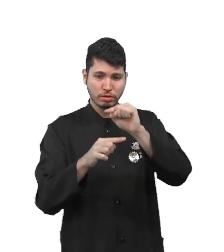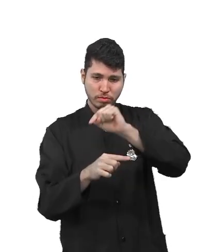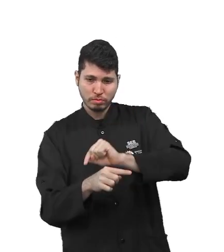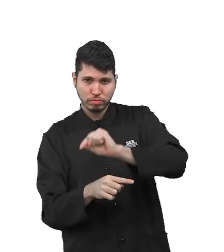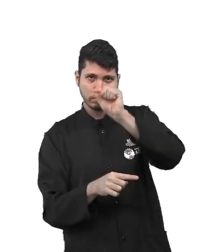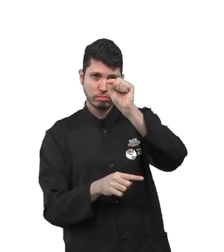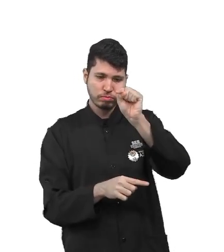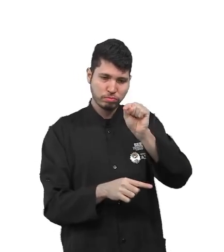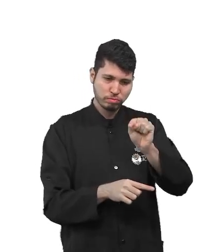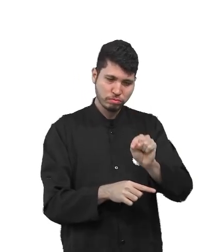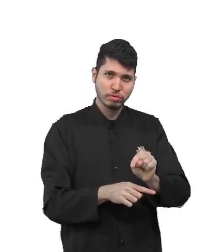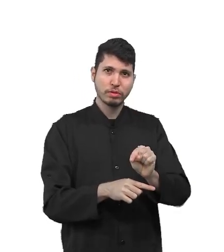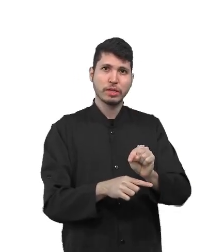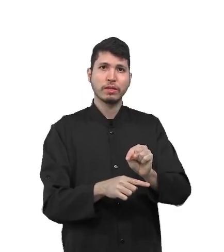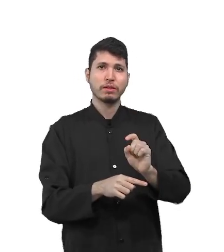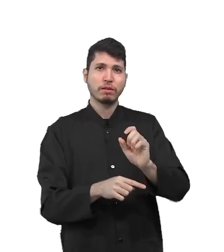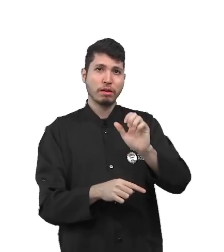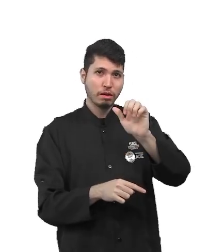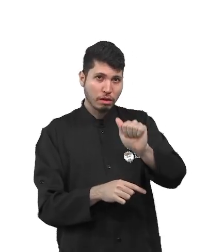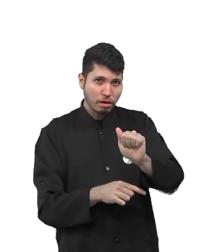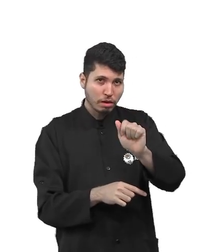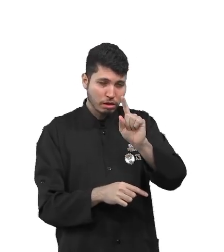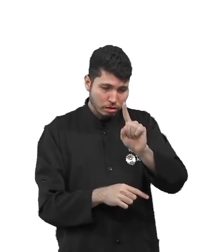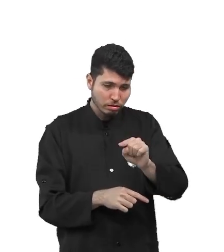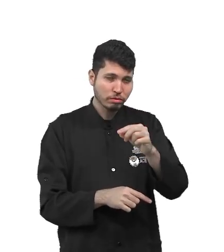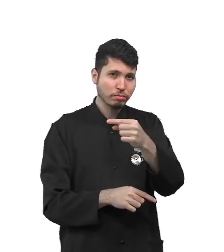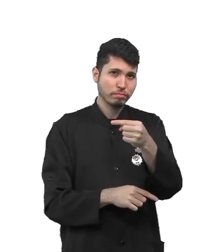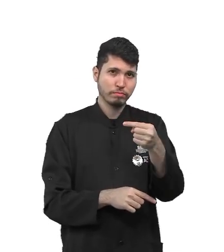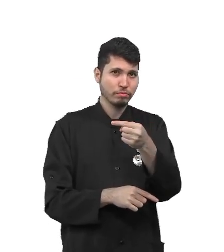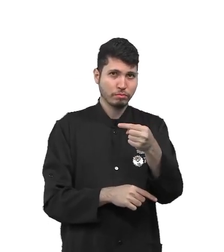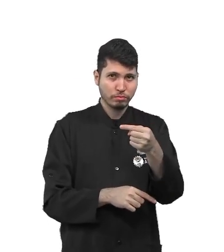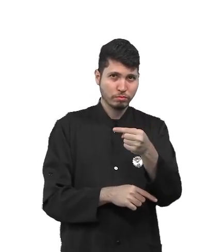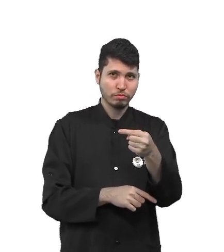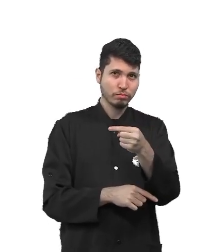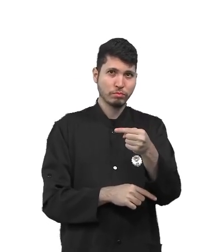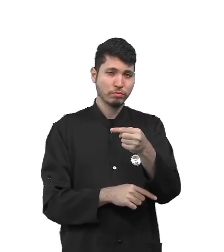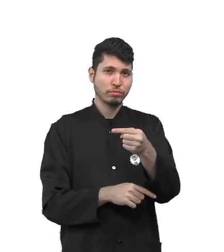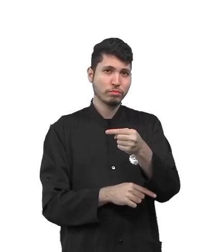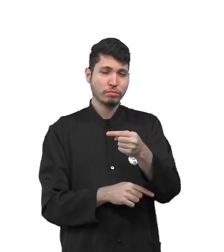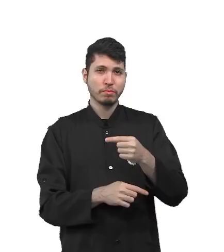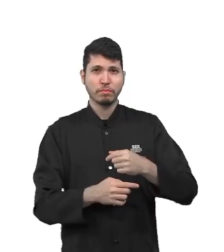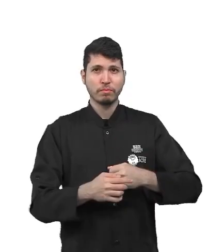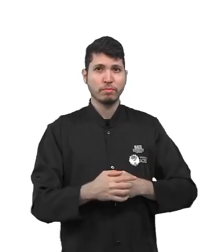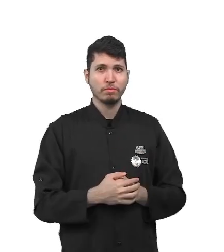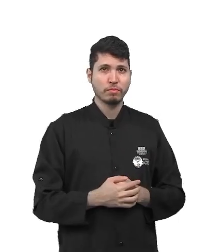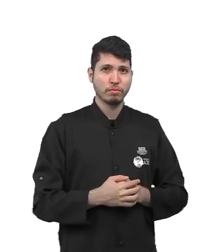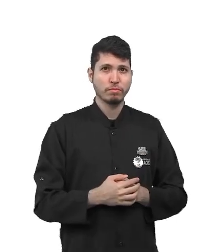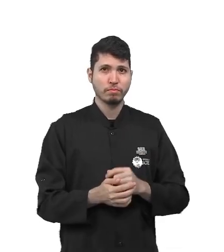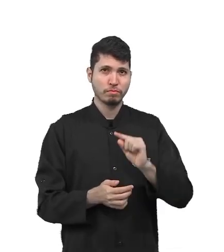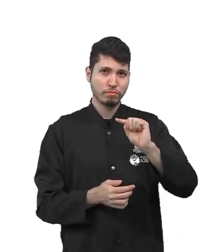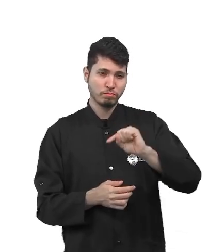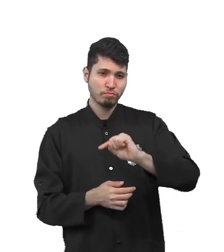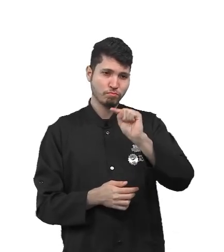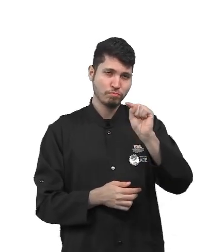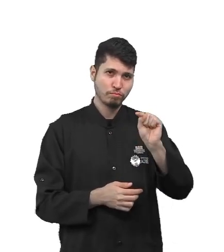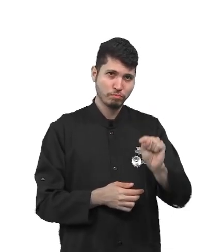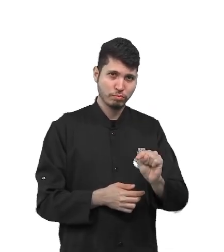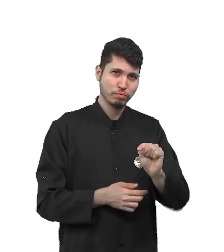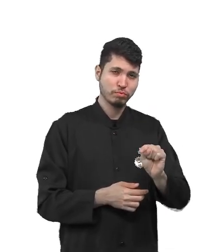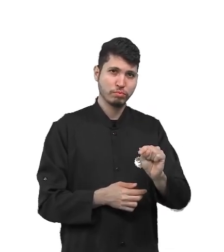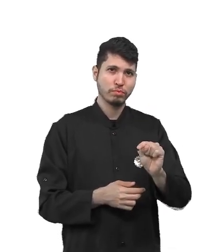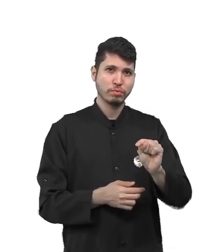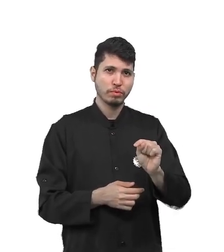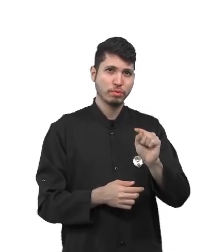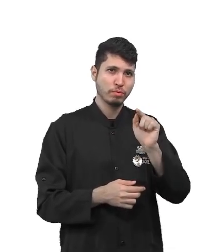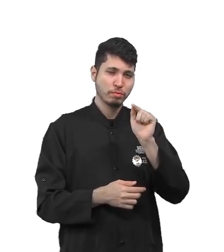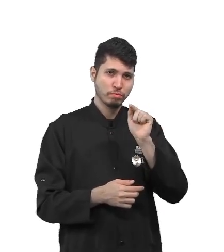Ou seja, A é negativo. A é negativo. Olha aqui, ó. A é negativo. Sorriso borocochô aqui, né? É chamado de ponto de